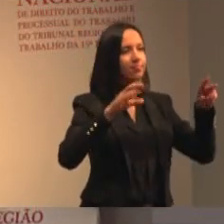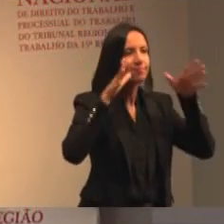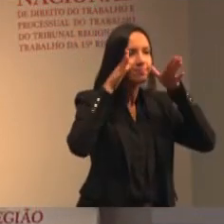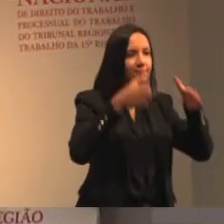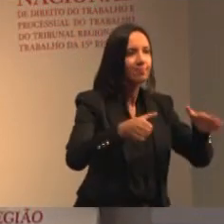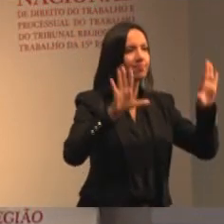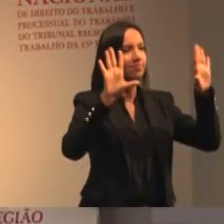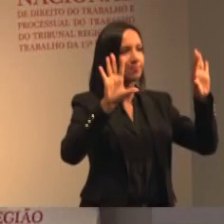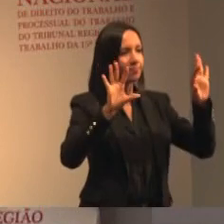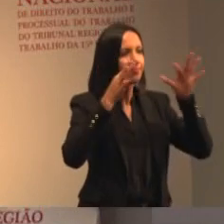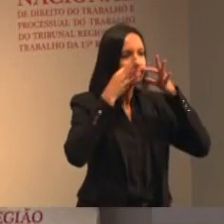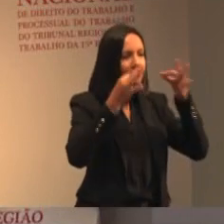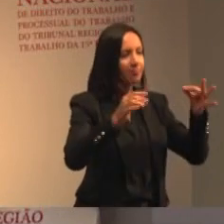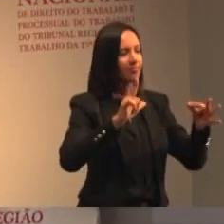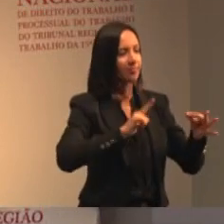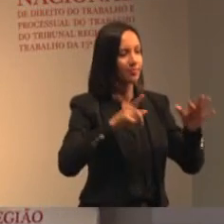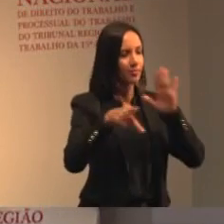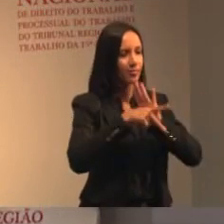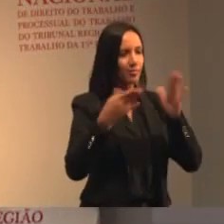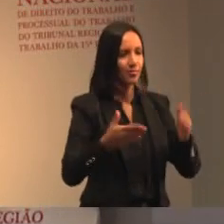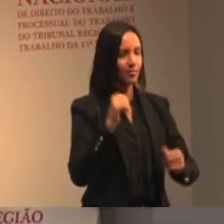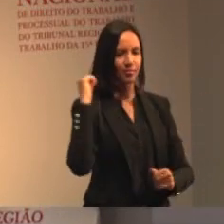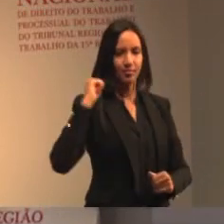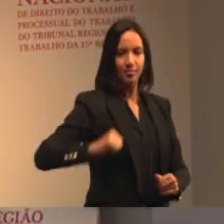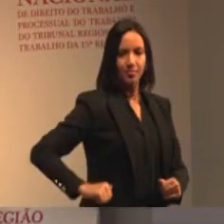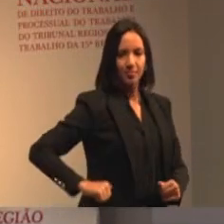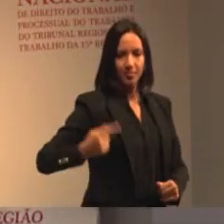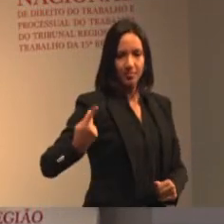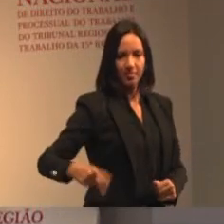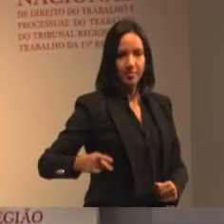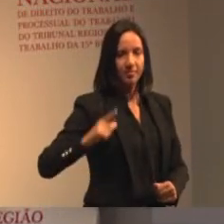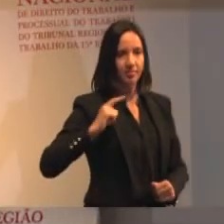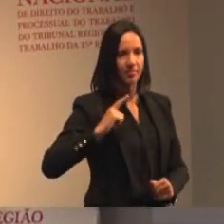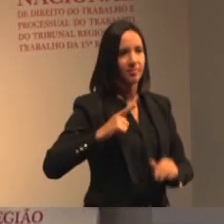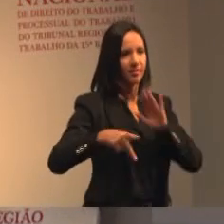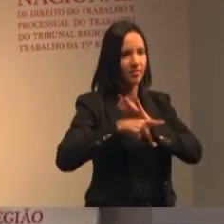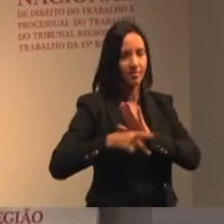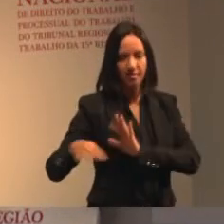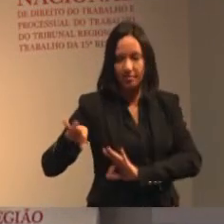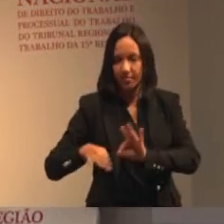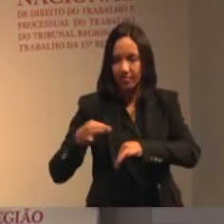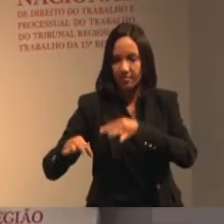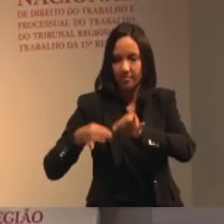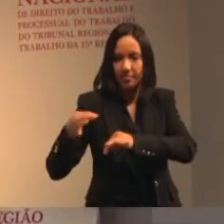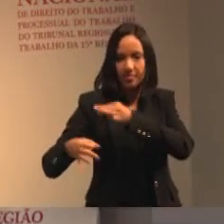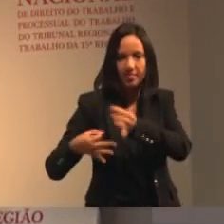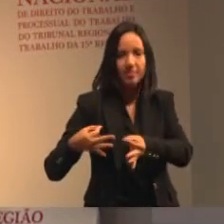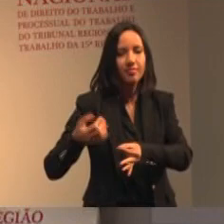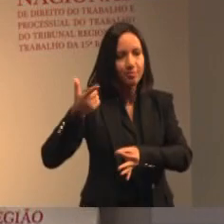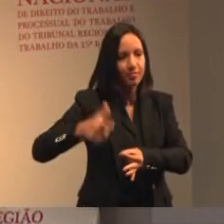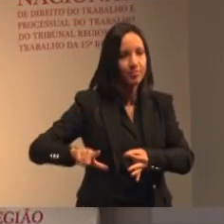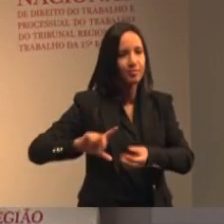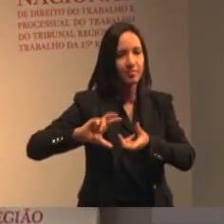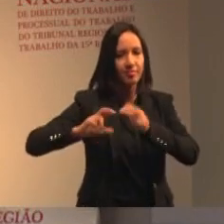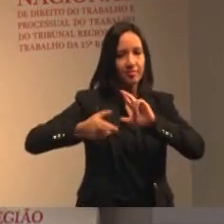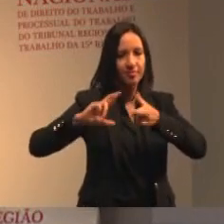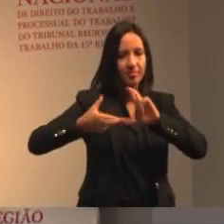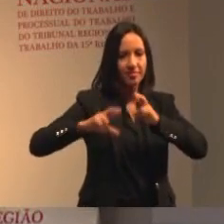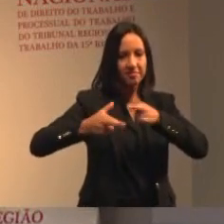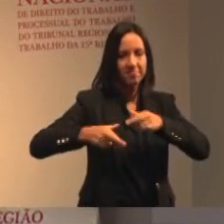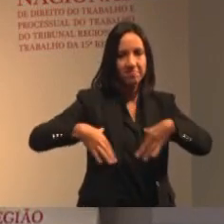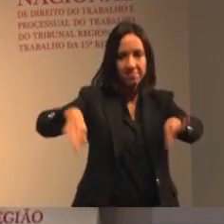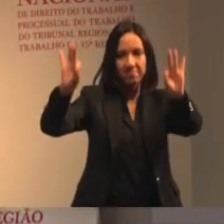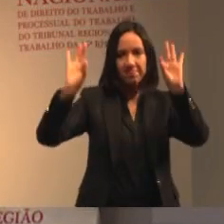para as bolsas adotadas na edição deste congresso, cuja manufatura é feita a partir do reaproveitamento de lonas e